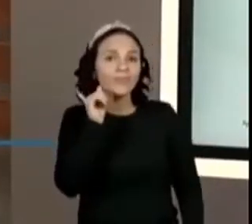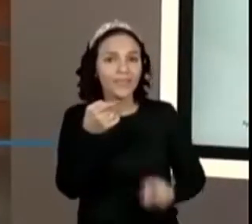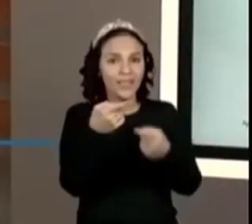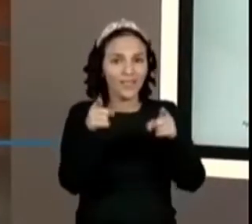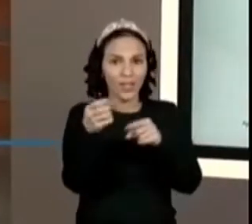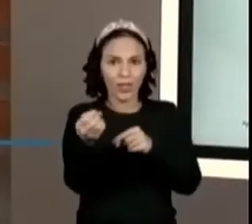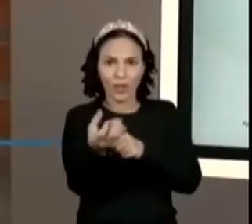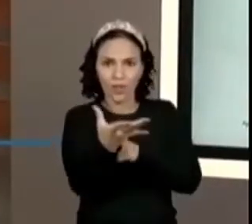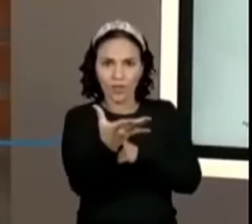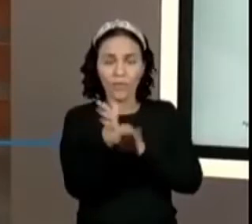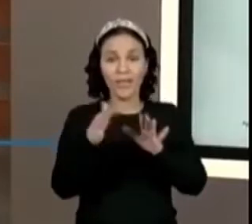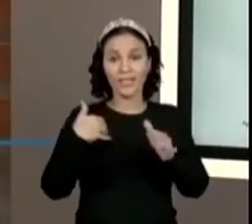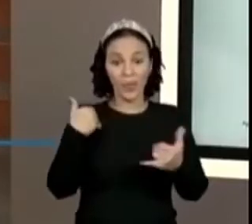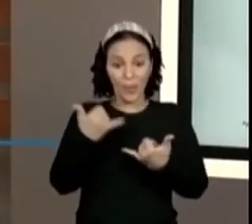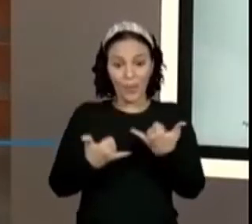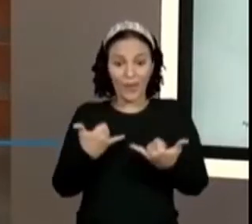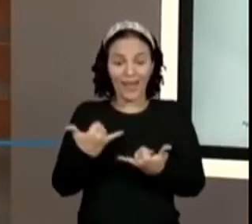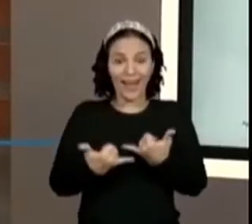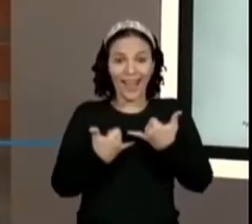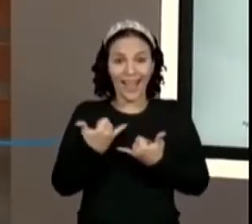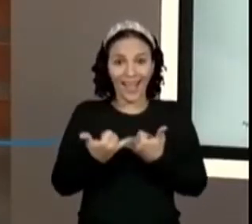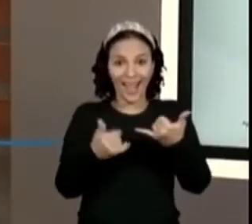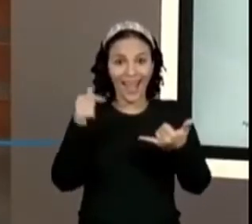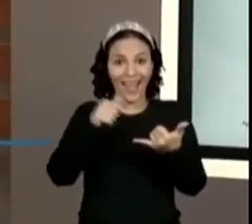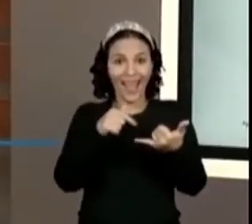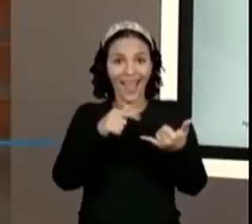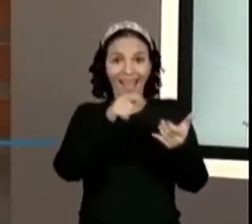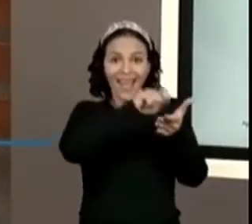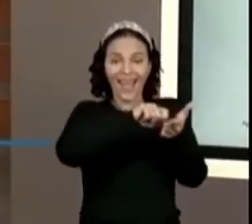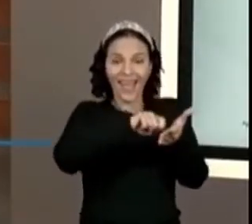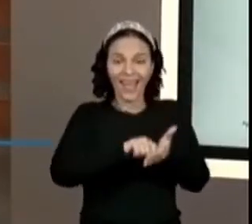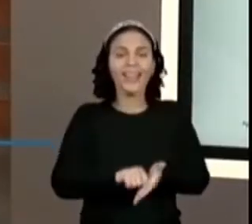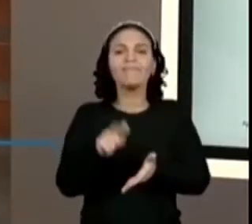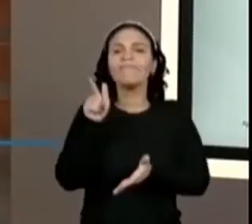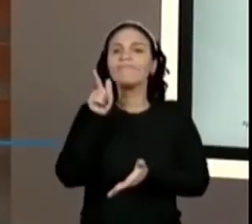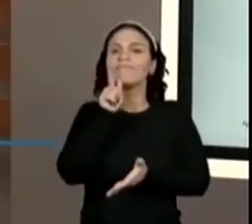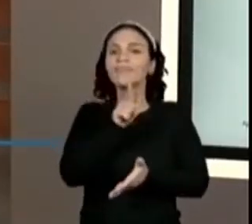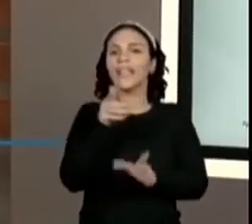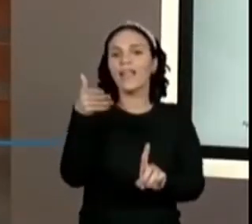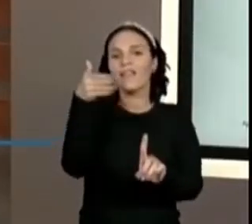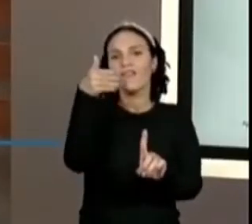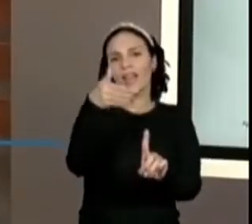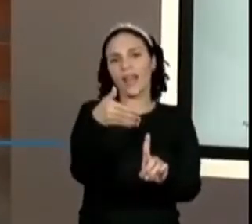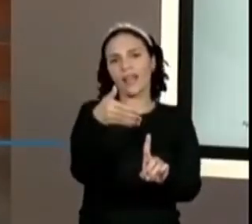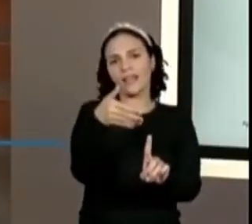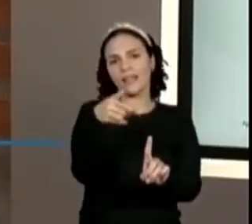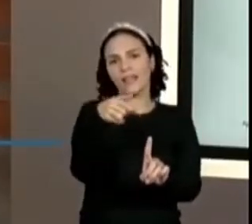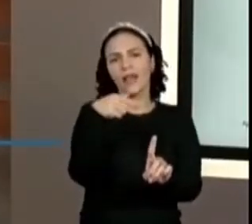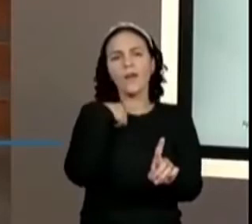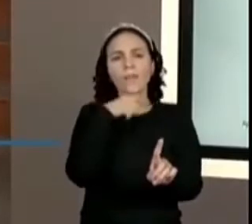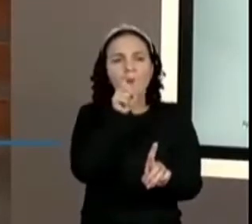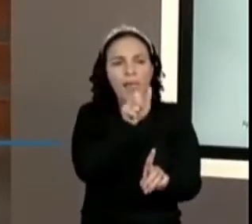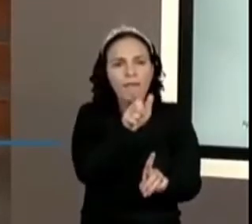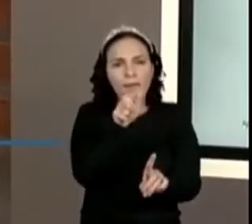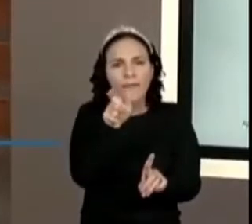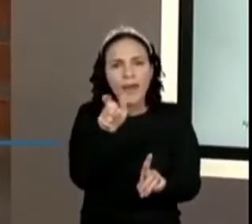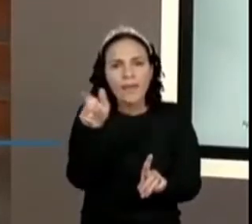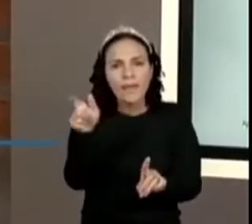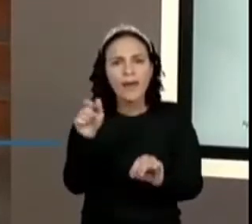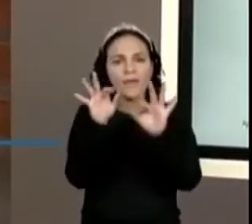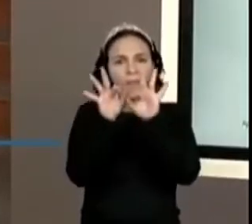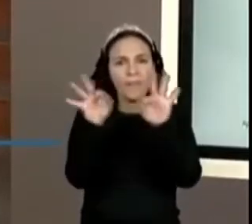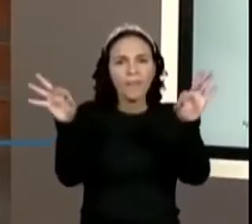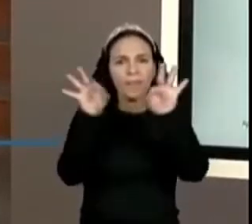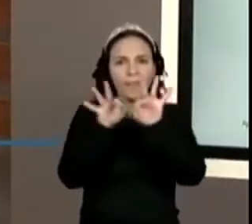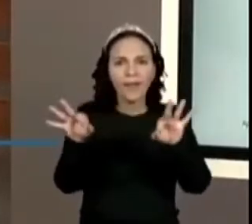versão, e se eu brincar, pelo menos na versão que eu vou reescrever, eu já tenho uma referência de como é o verso,